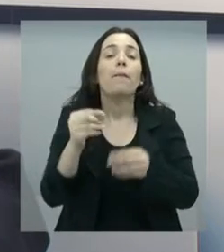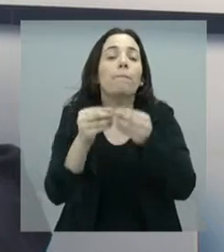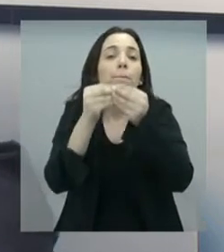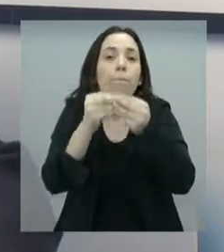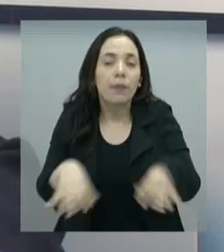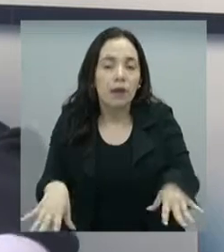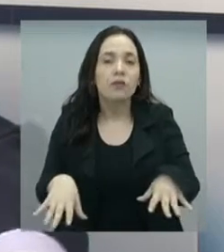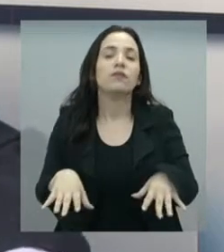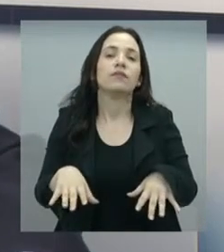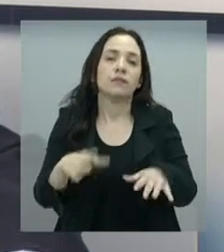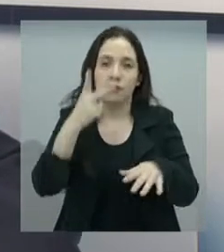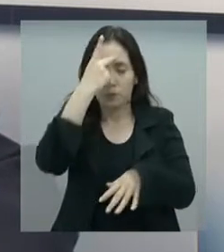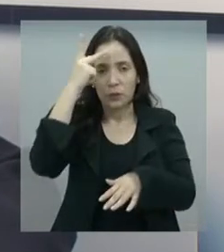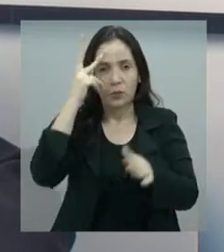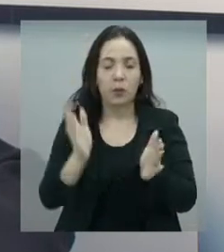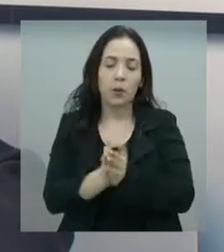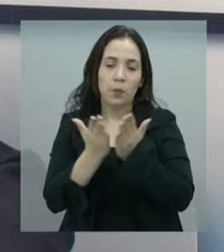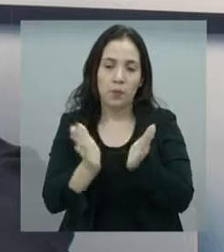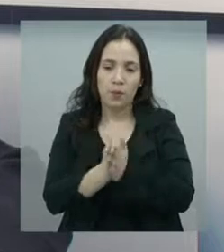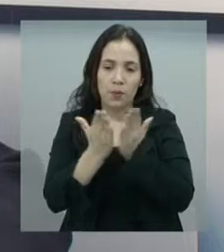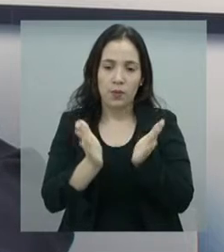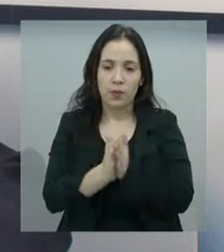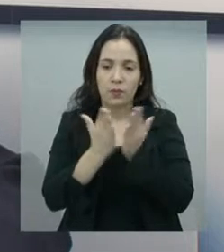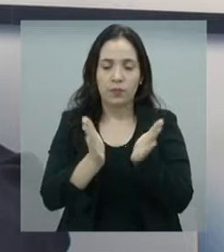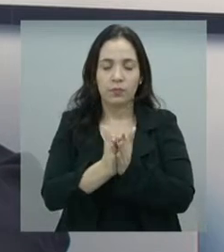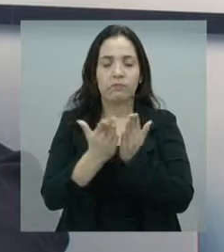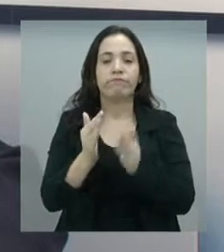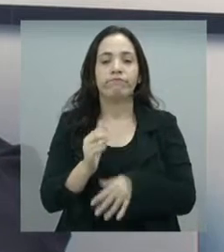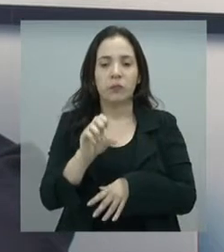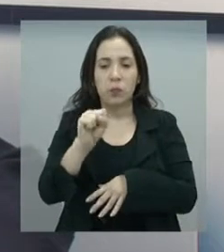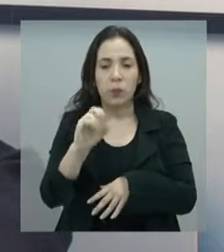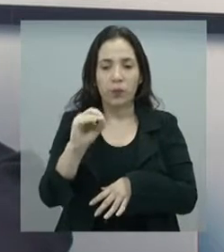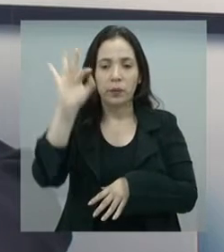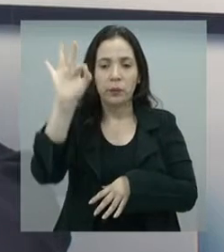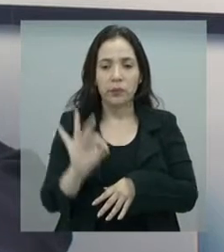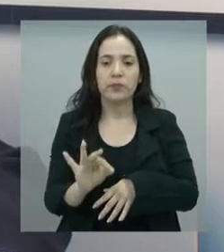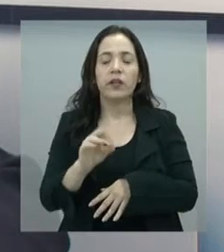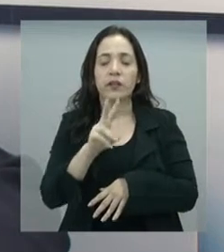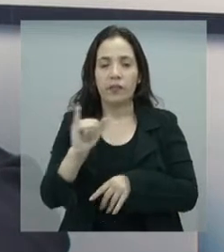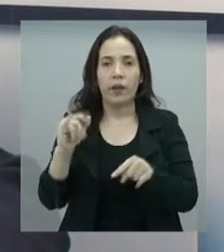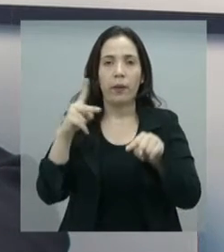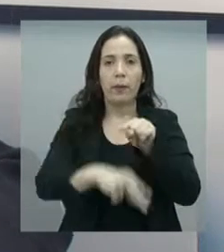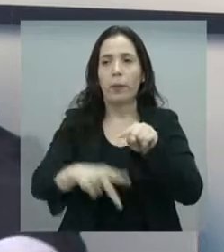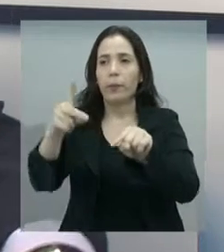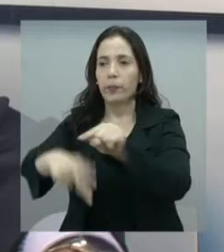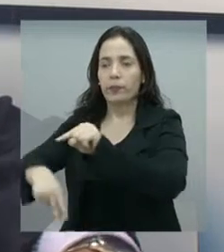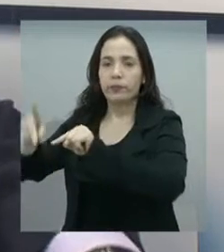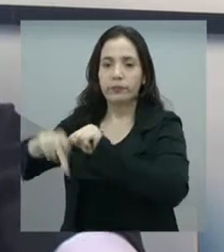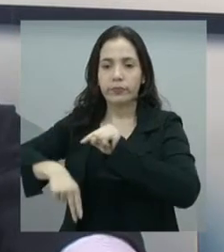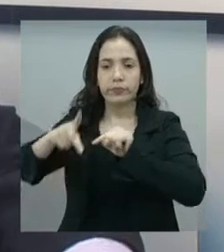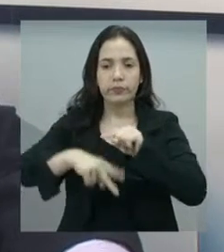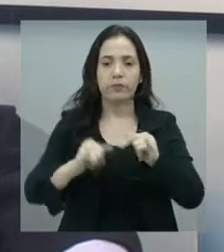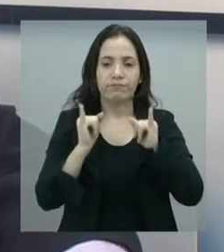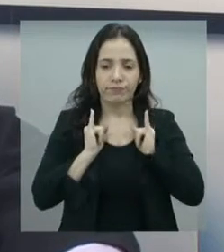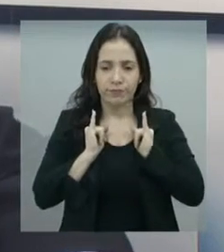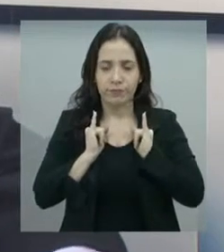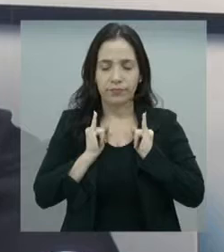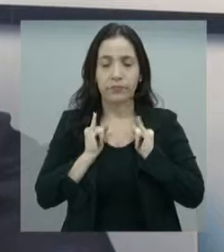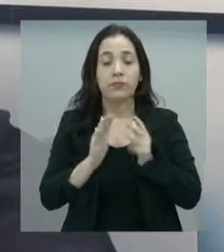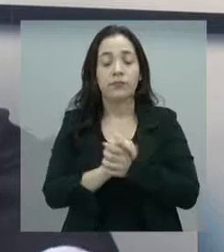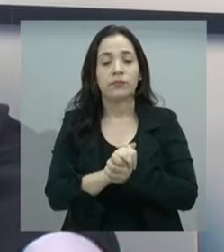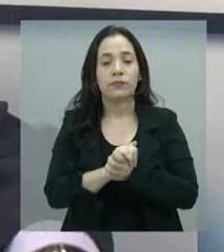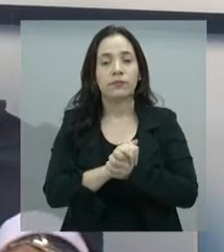reforma da Previdência será a população mais pobre. 80% dela foi atingida de forma cruel, né? Agora,